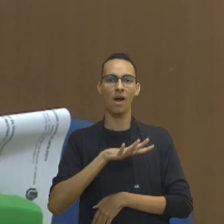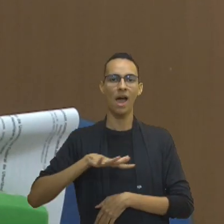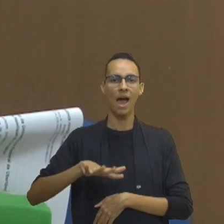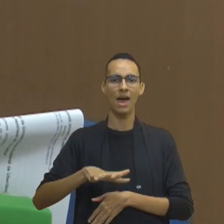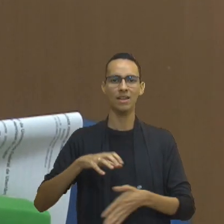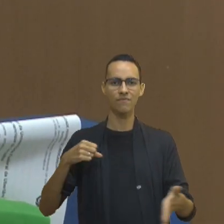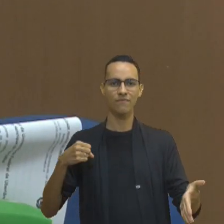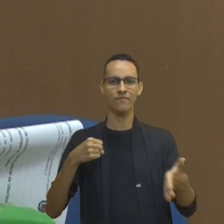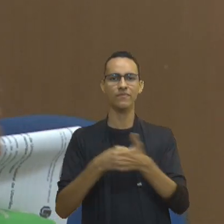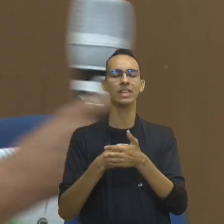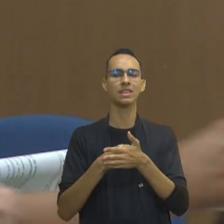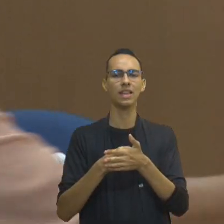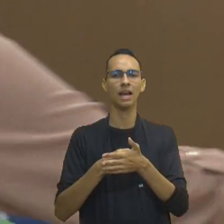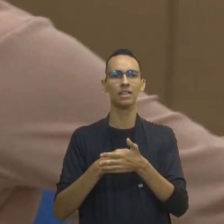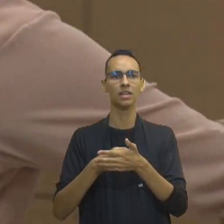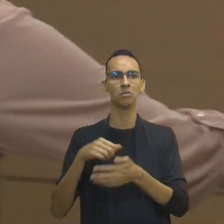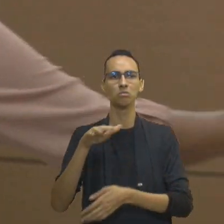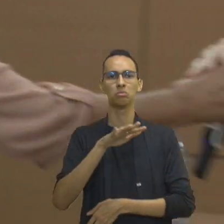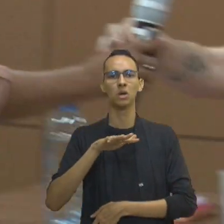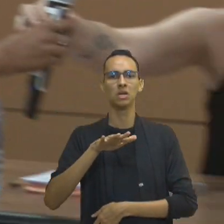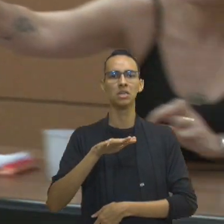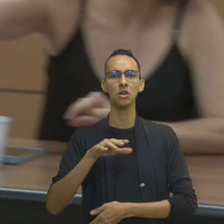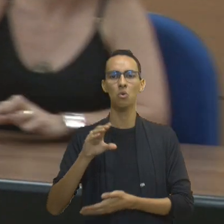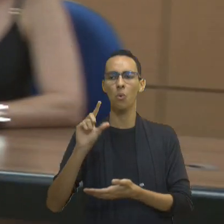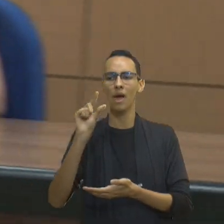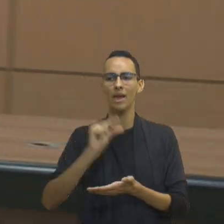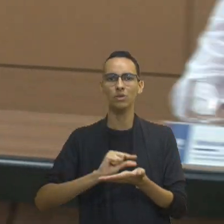redução do orçamento.